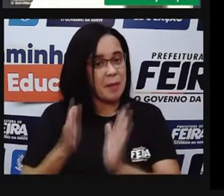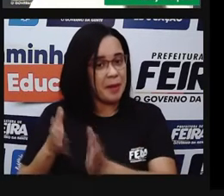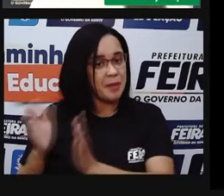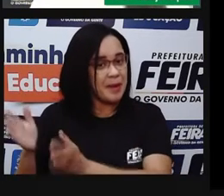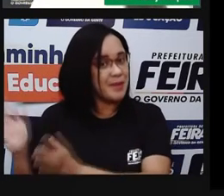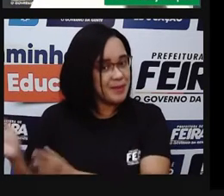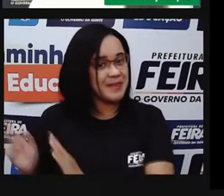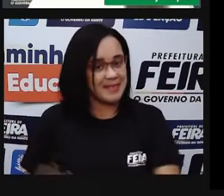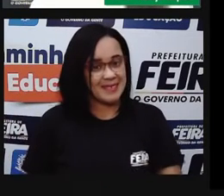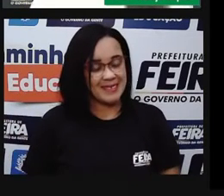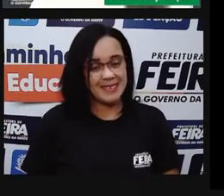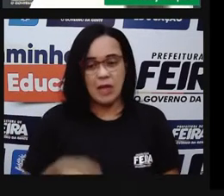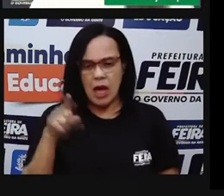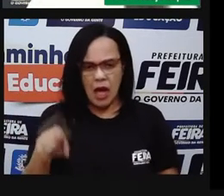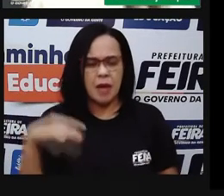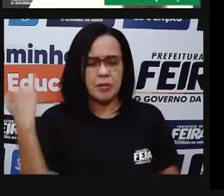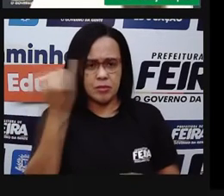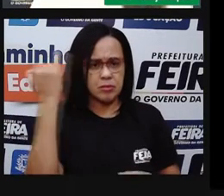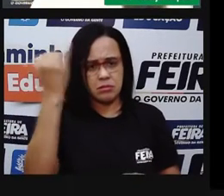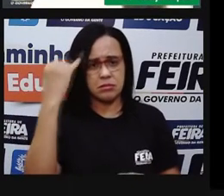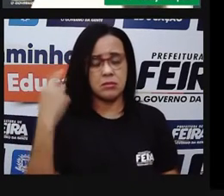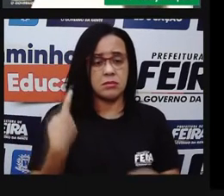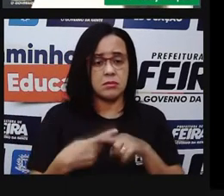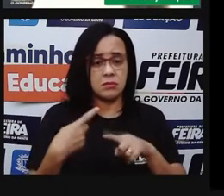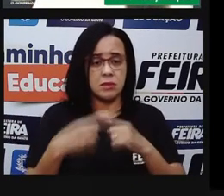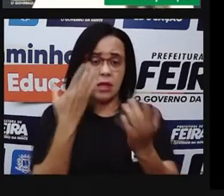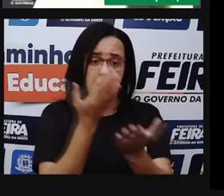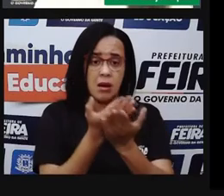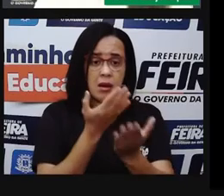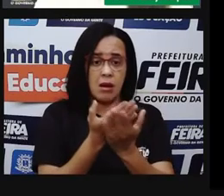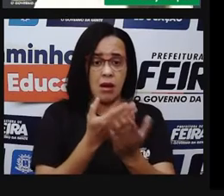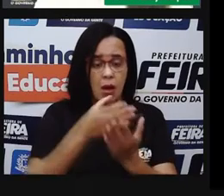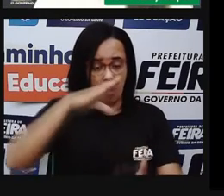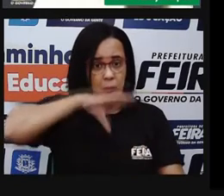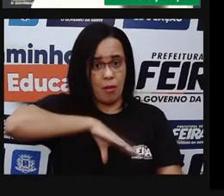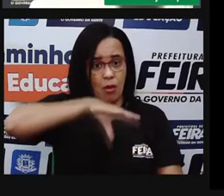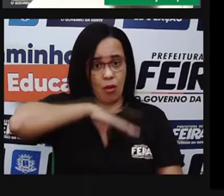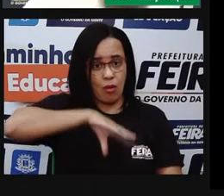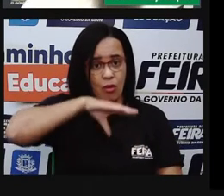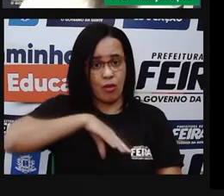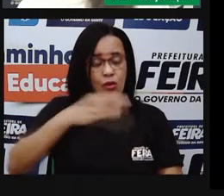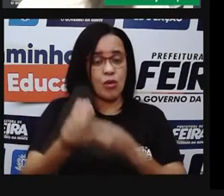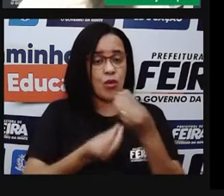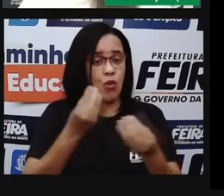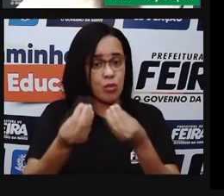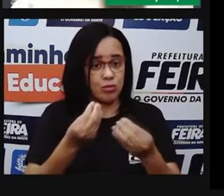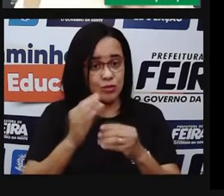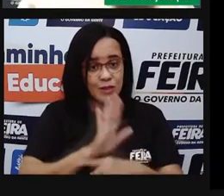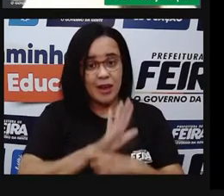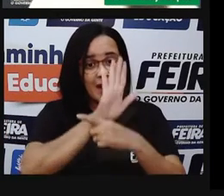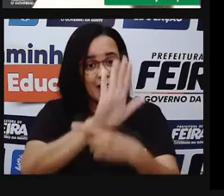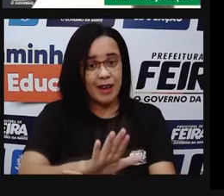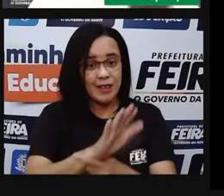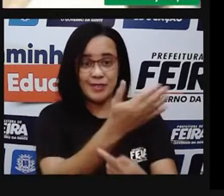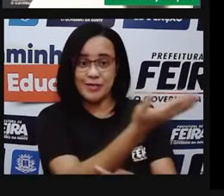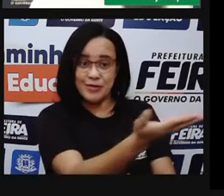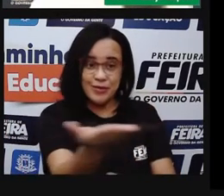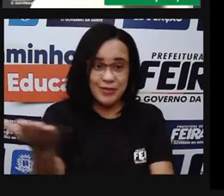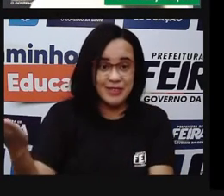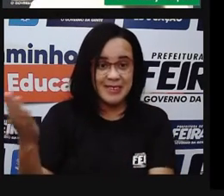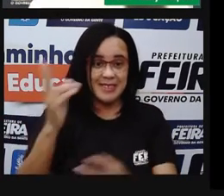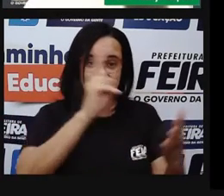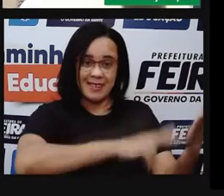também a nossa aula, nessa disciplina de português, nós pretendemos ajudar vocês no processo de leitura,